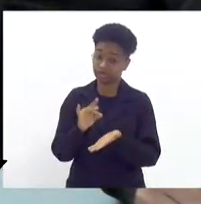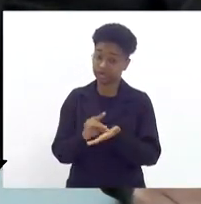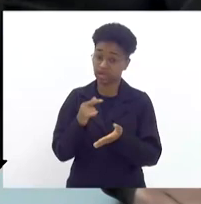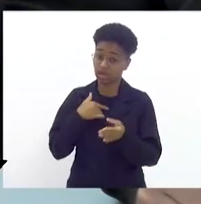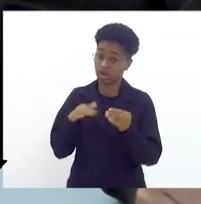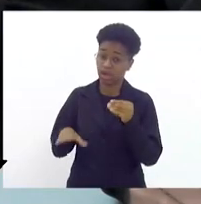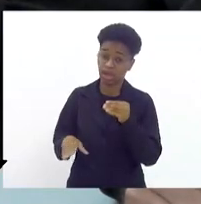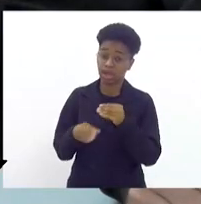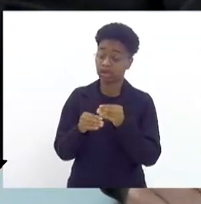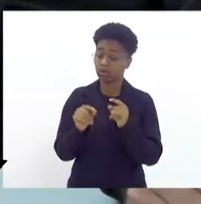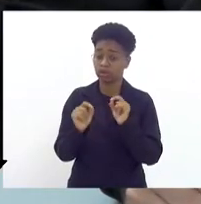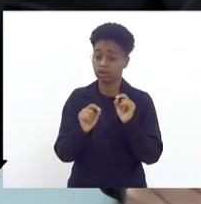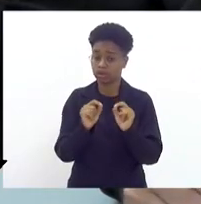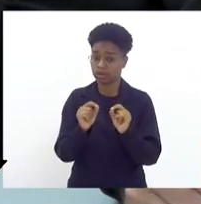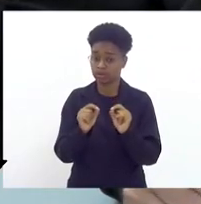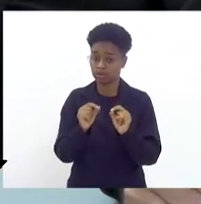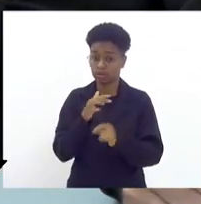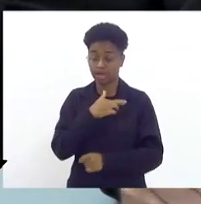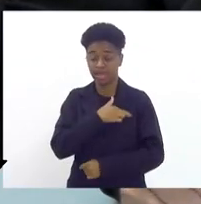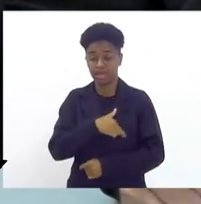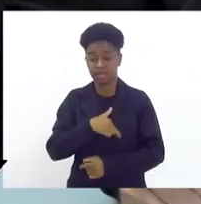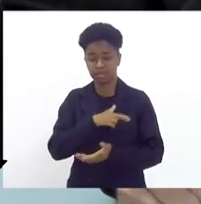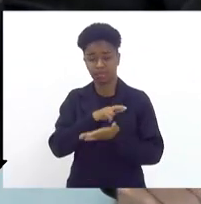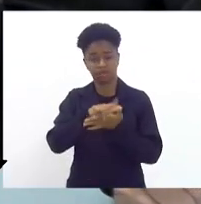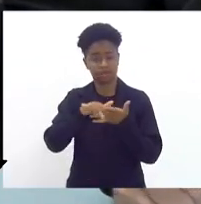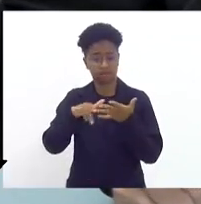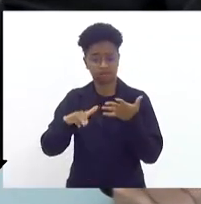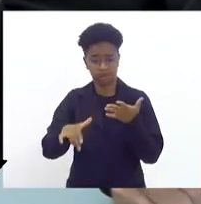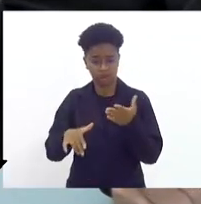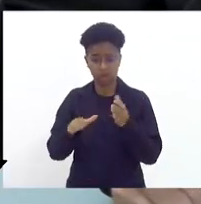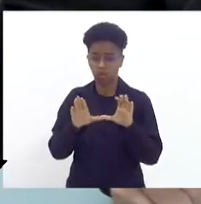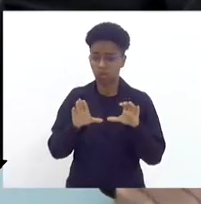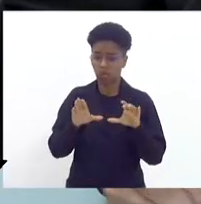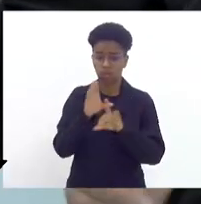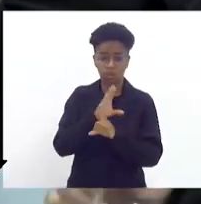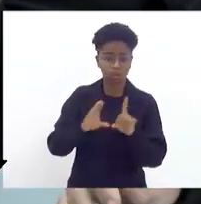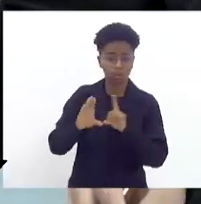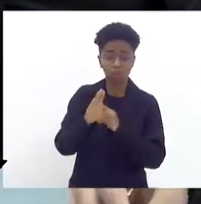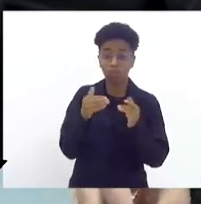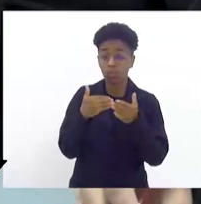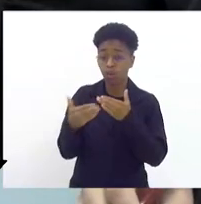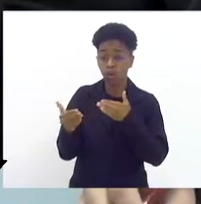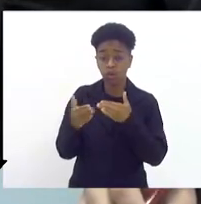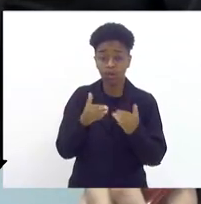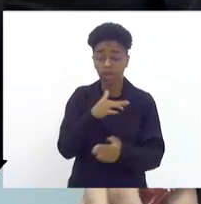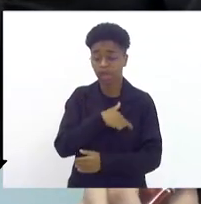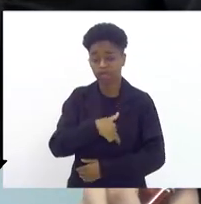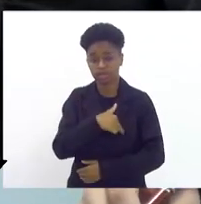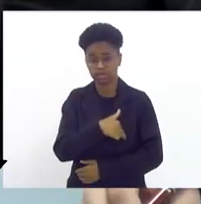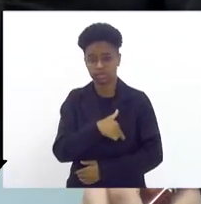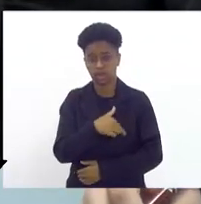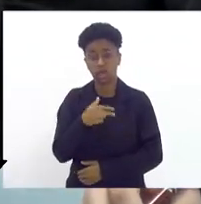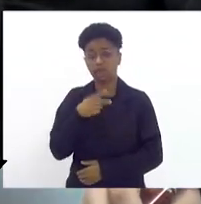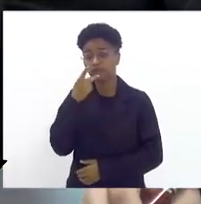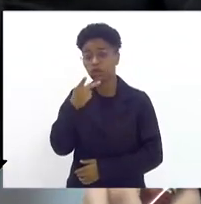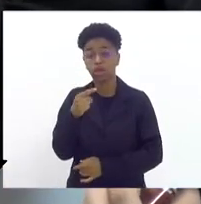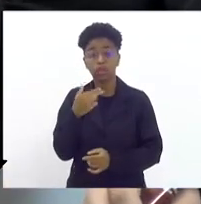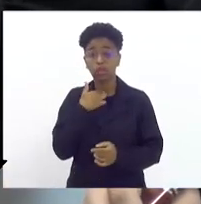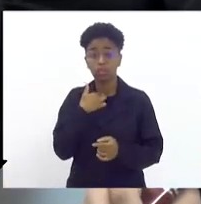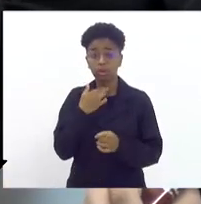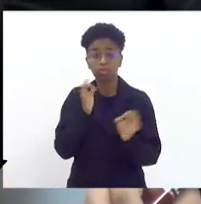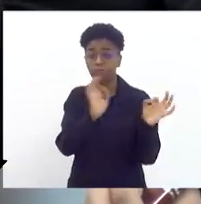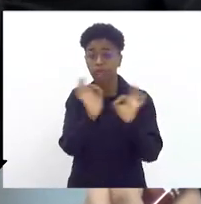acrescentei era... religiões, liturgias e cultos de qualquer crença. Na verdade, o que eu estava querendo dizer é que eu não podia invadir